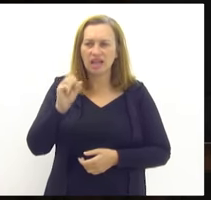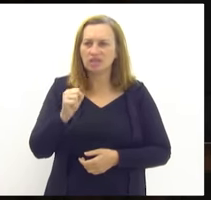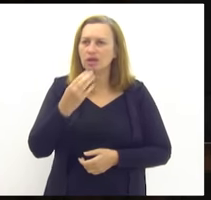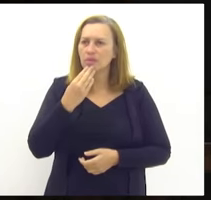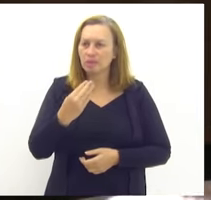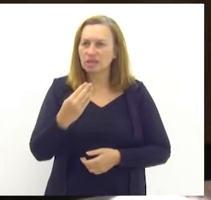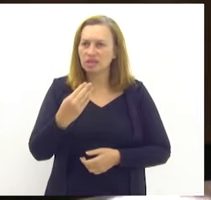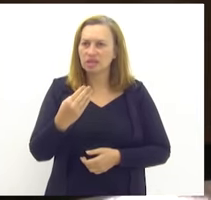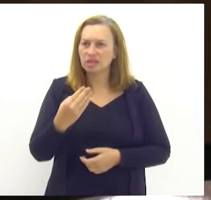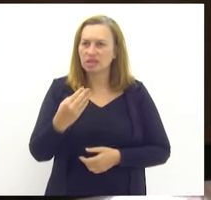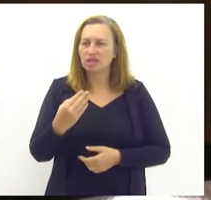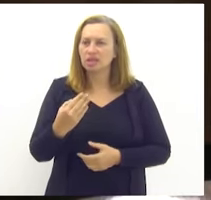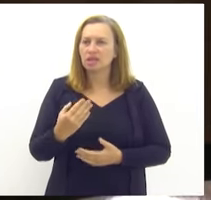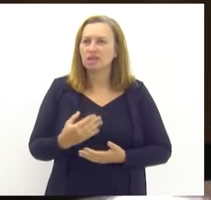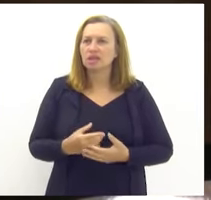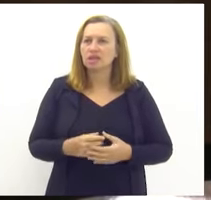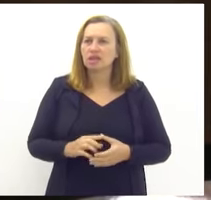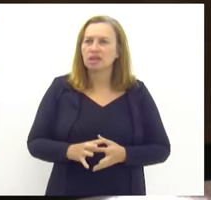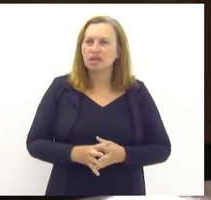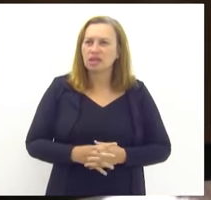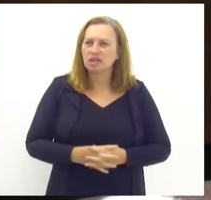só autorização para vossa